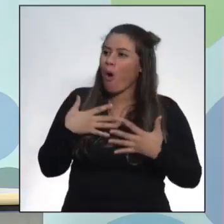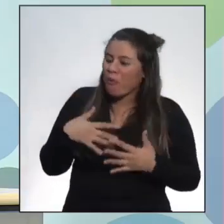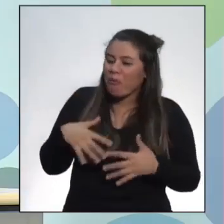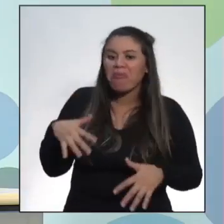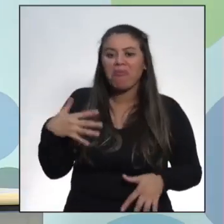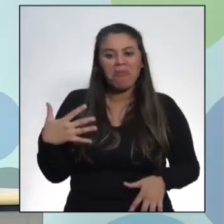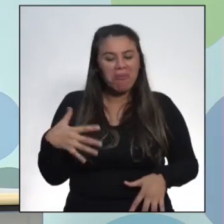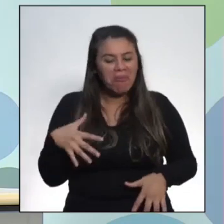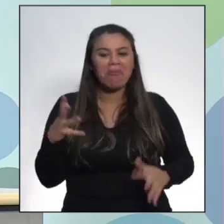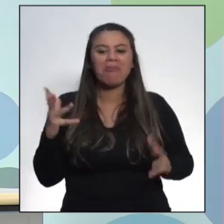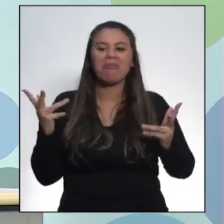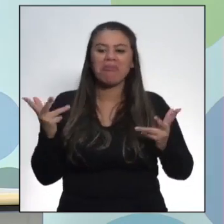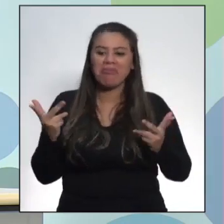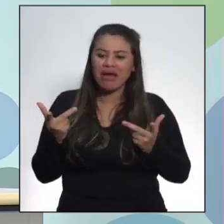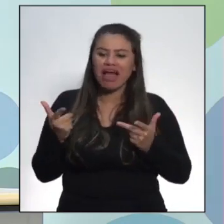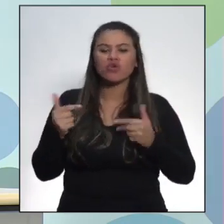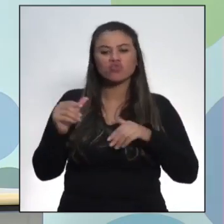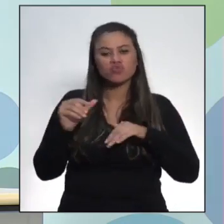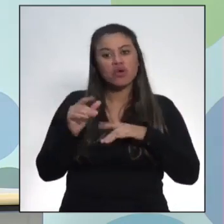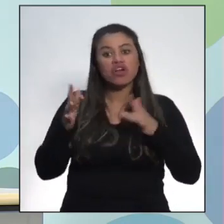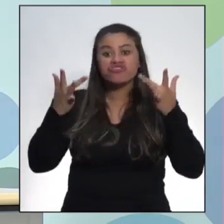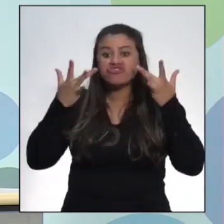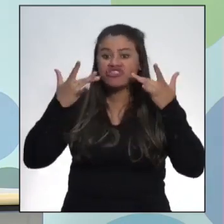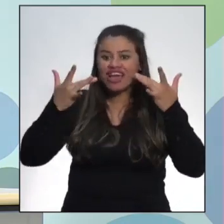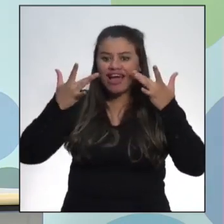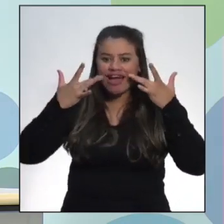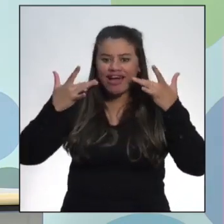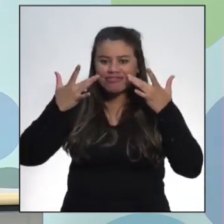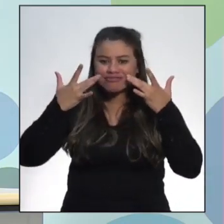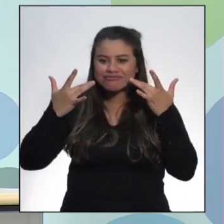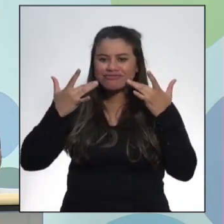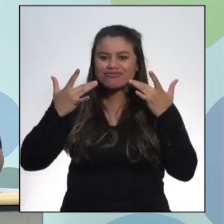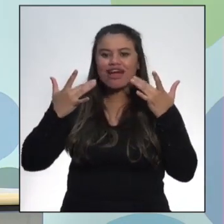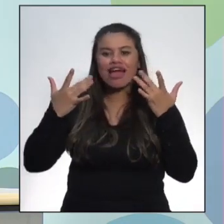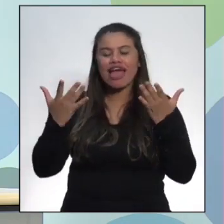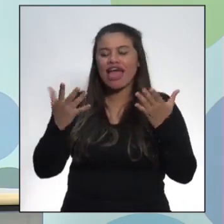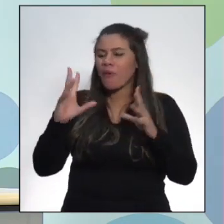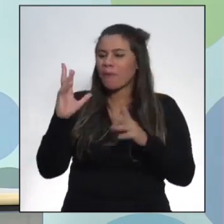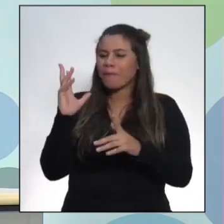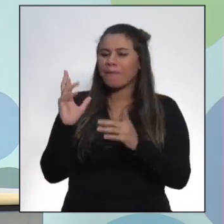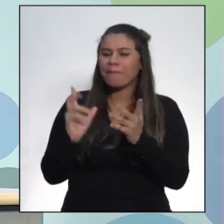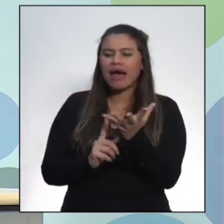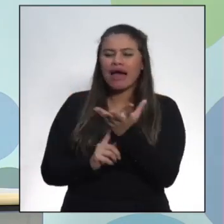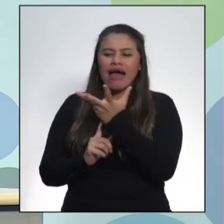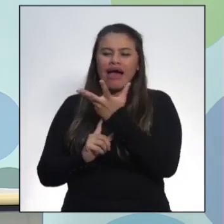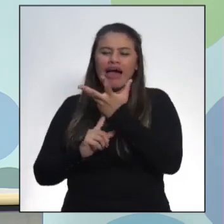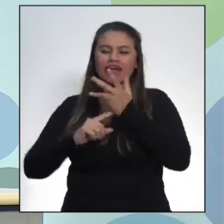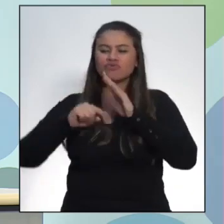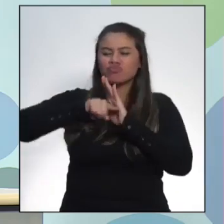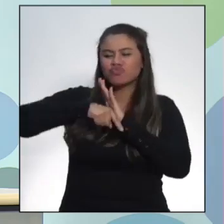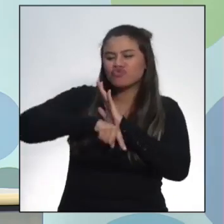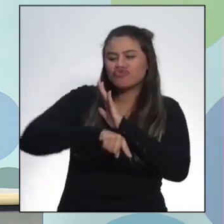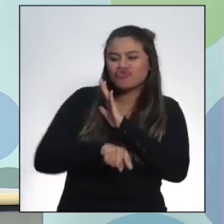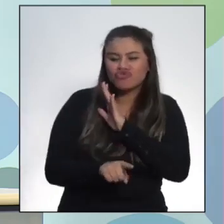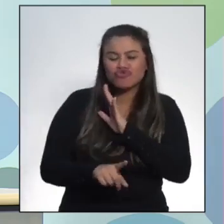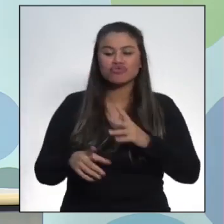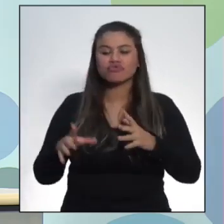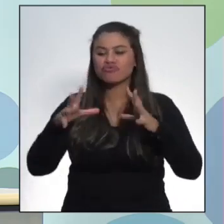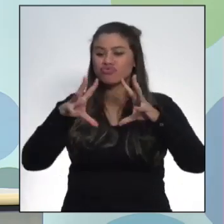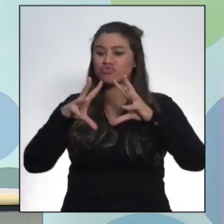das experiências sensacionais. Teatro são das experiências que envolvem o tipo de arte mais completo que existe. Lá